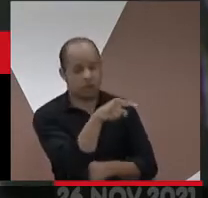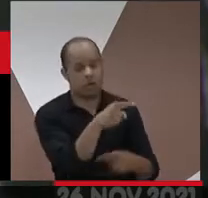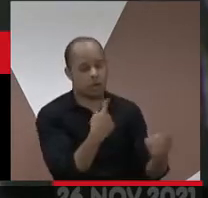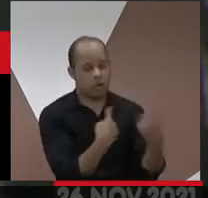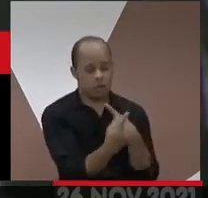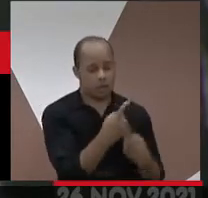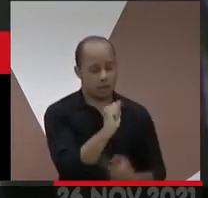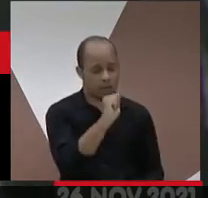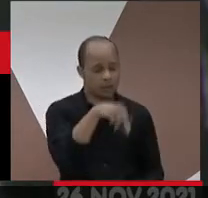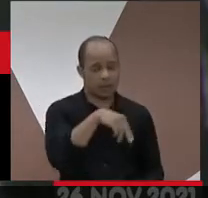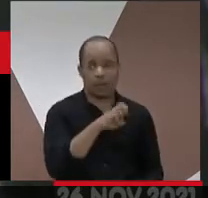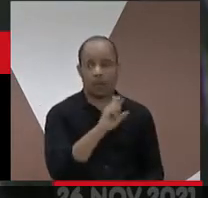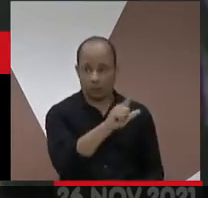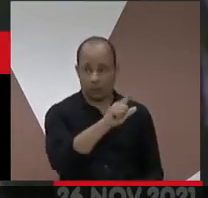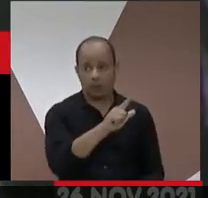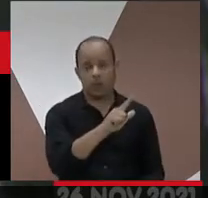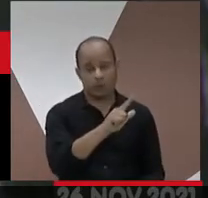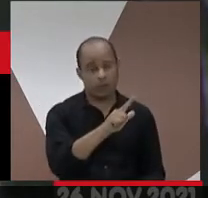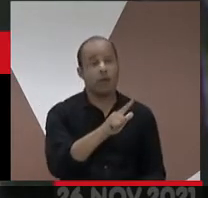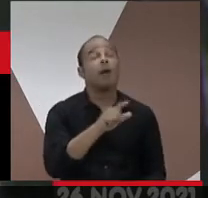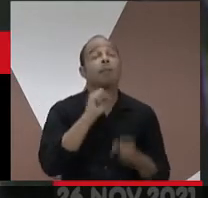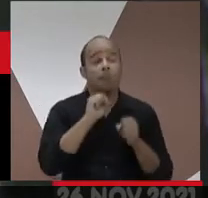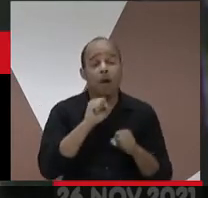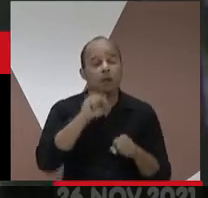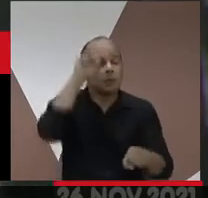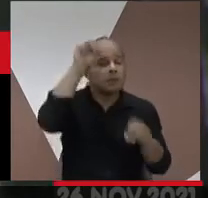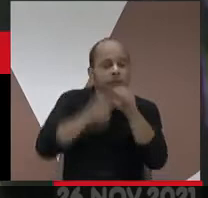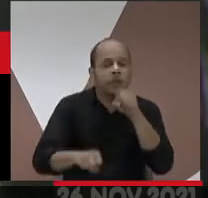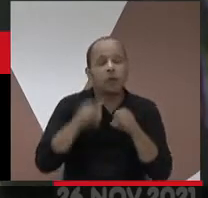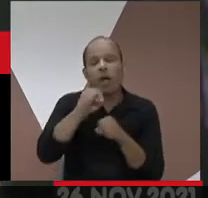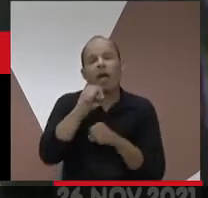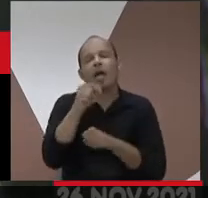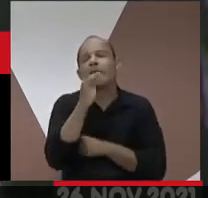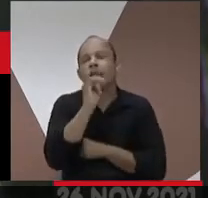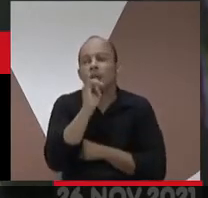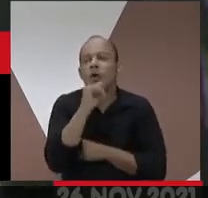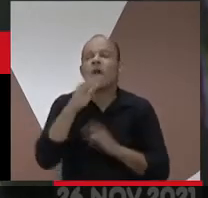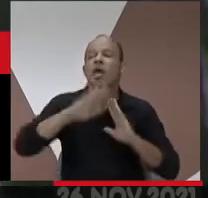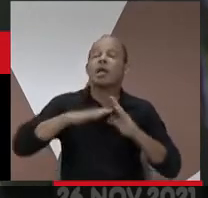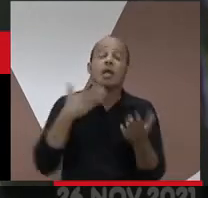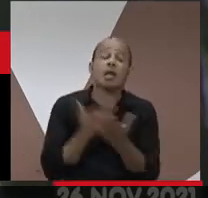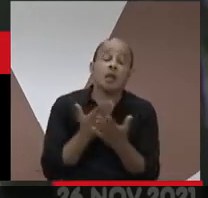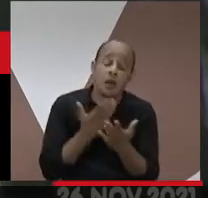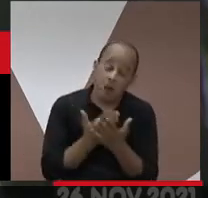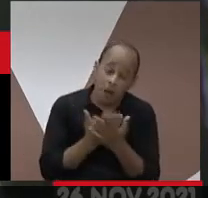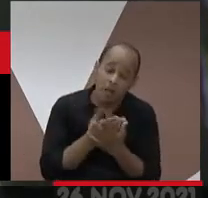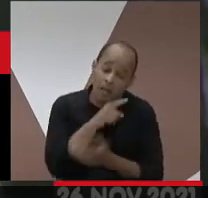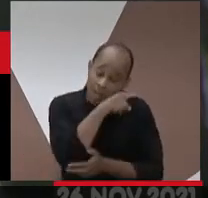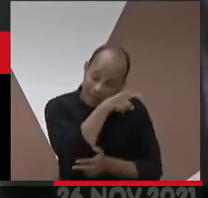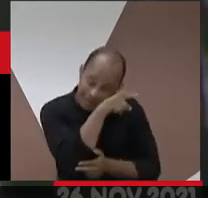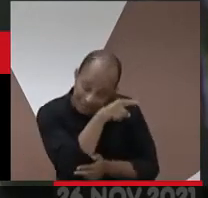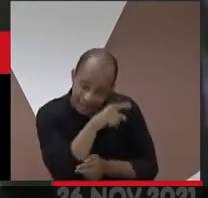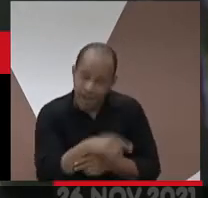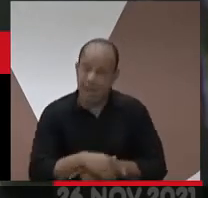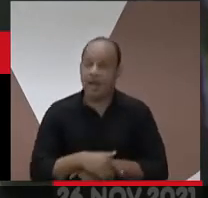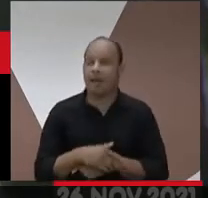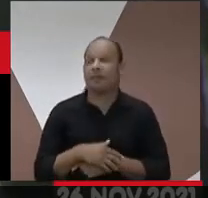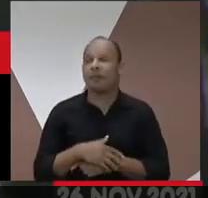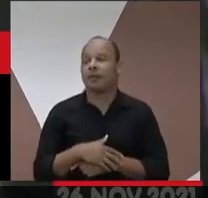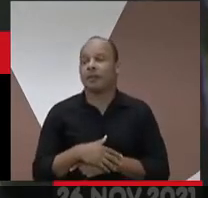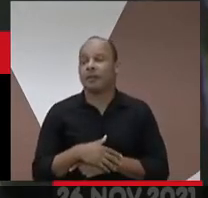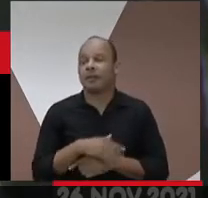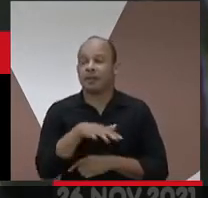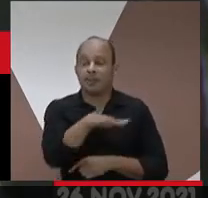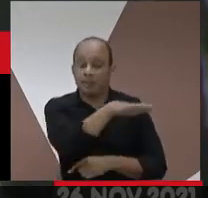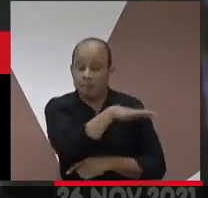motivos. Atingirá equipamentos públicos, como a Escola Municipal Senador Luiz Carlos Prestes, no